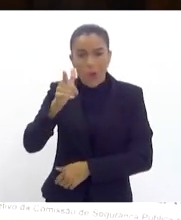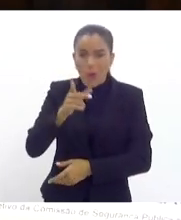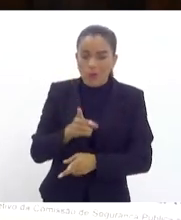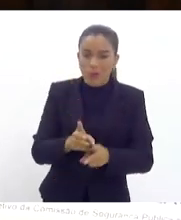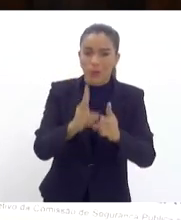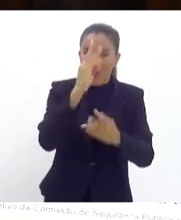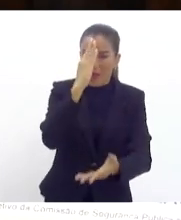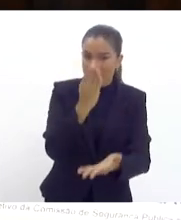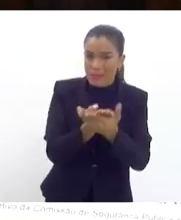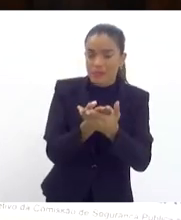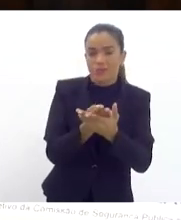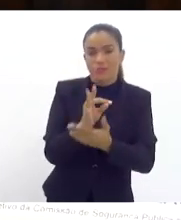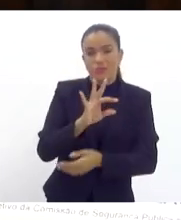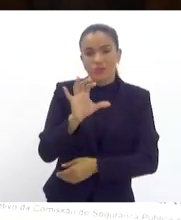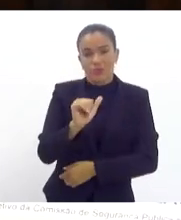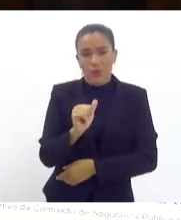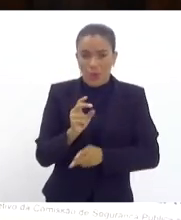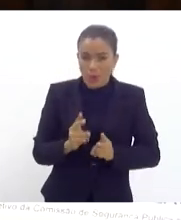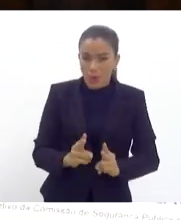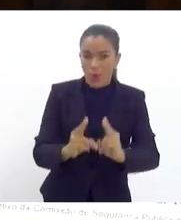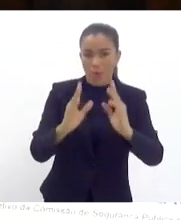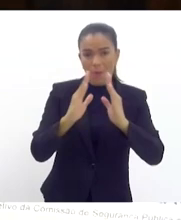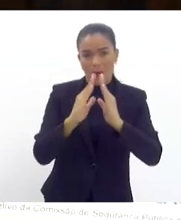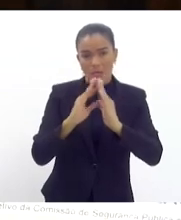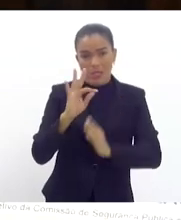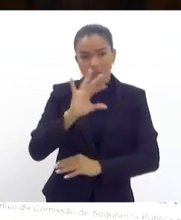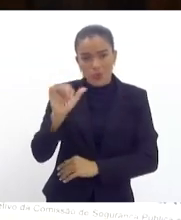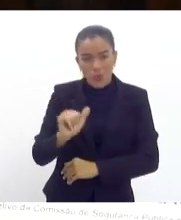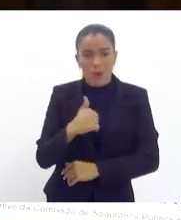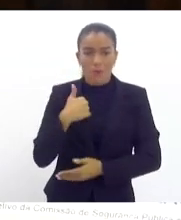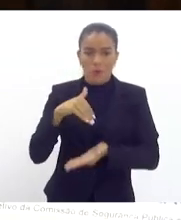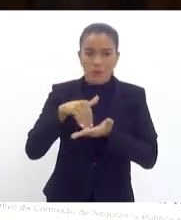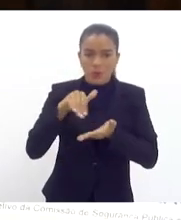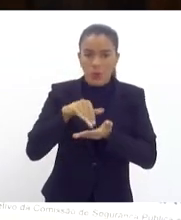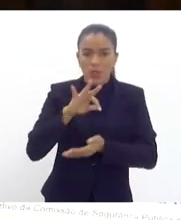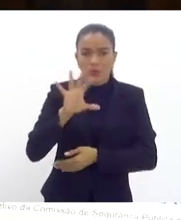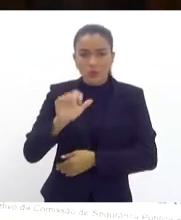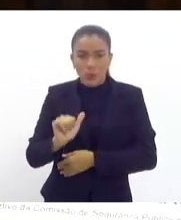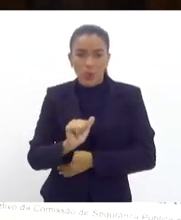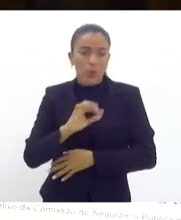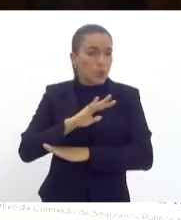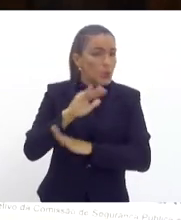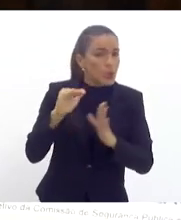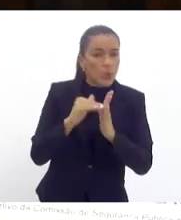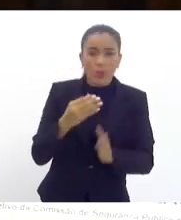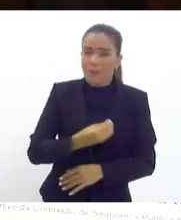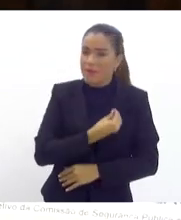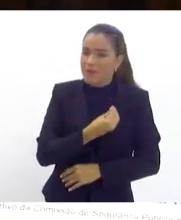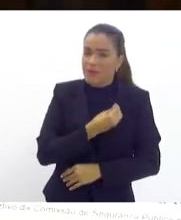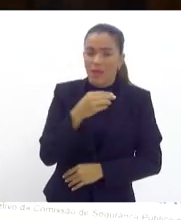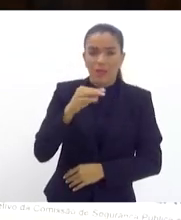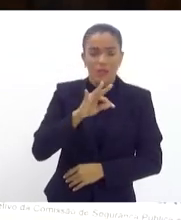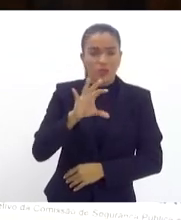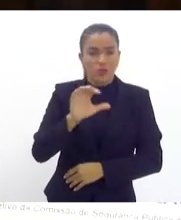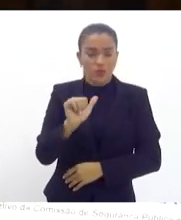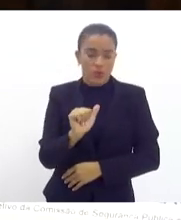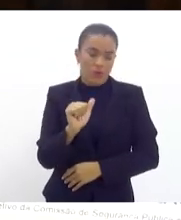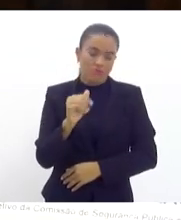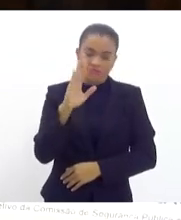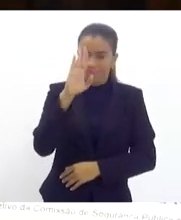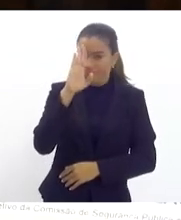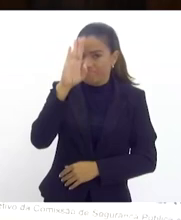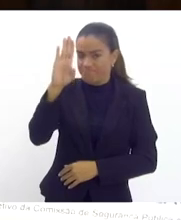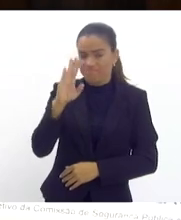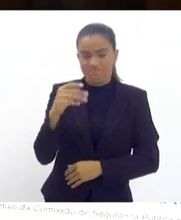eu continuo morando na Tijuca tendo minha vida na Tijuca meu escritório na Tijuca meus negócios na Tijuca meus filhos estudando na Tijuca é fundamental